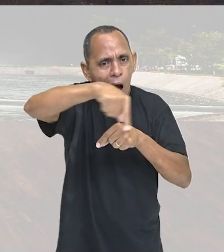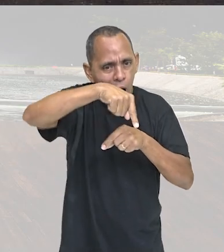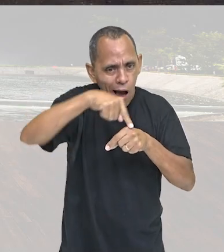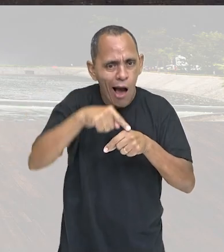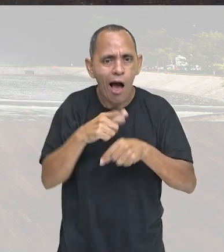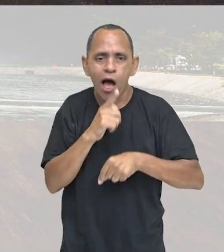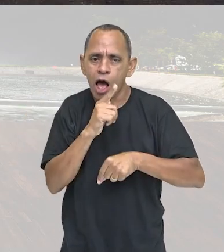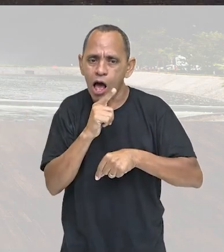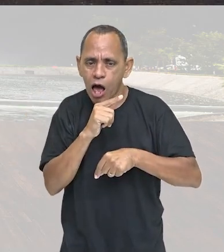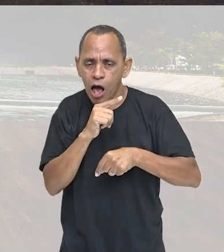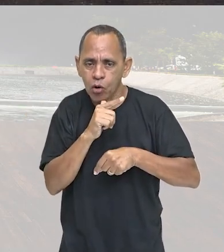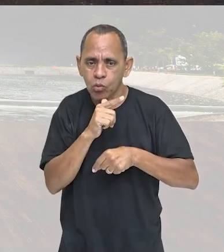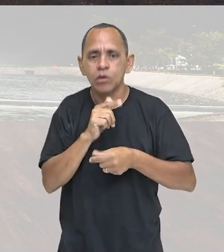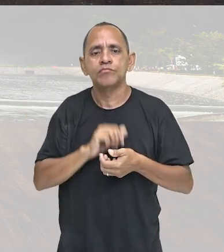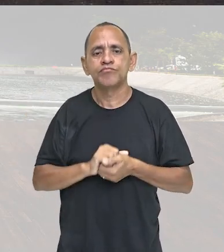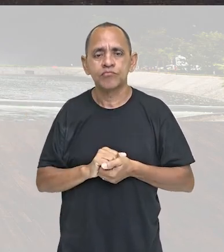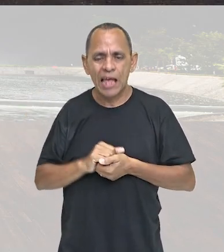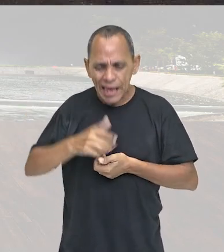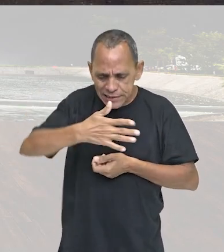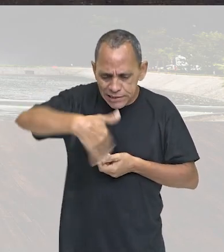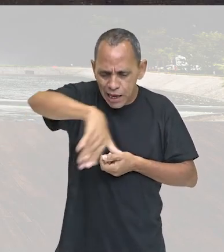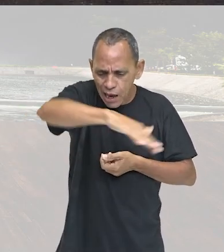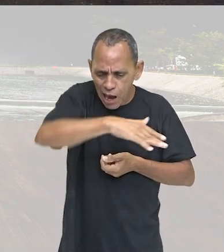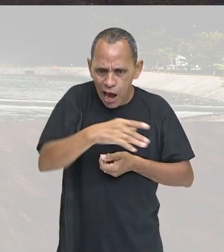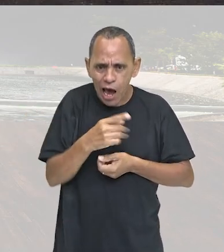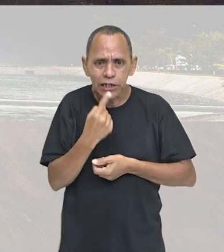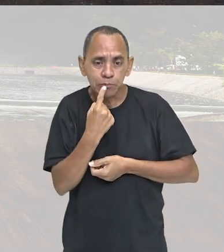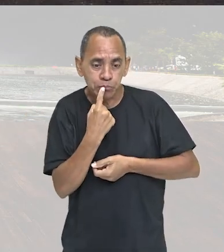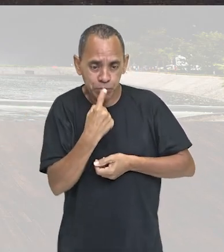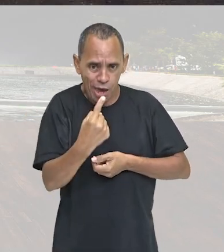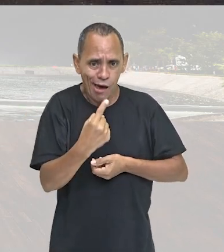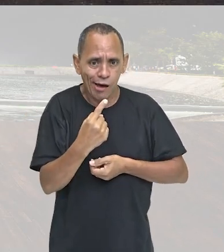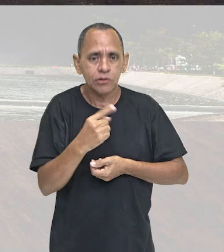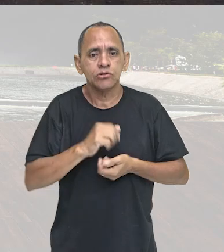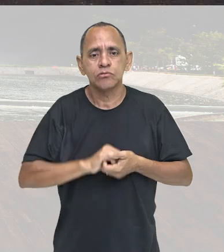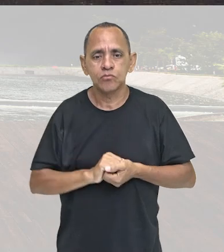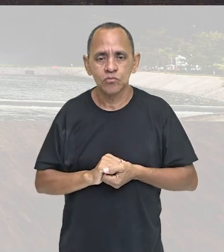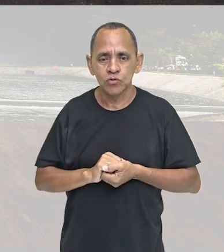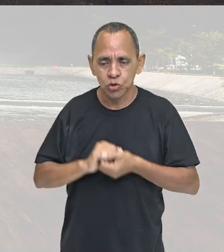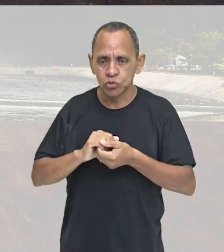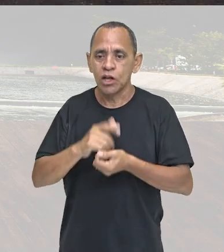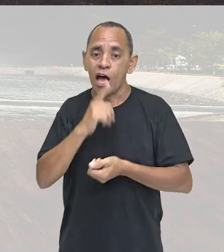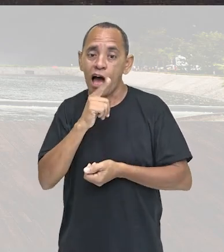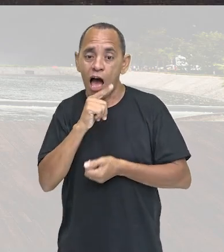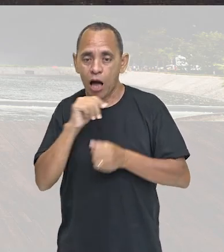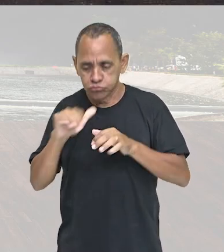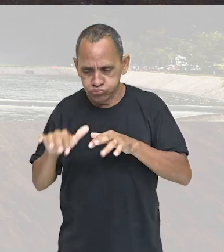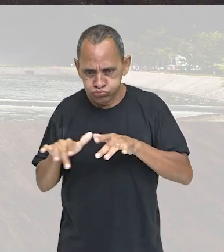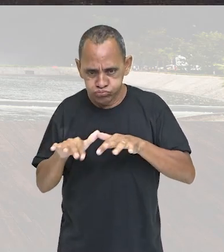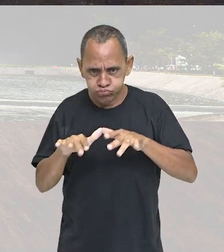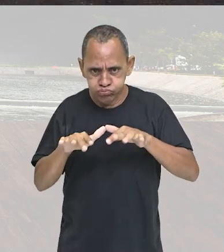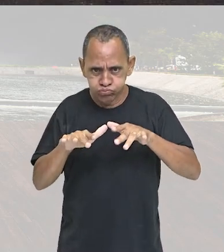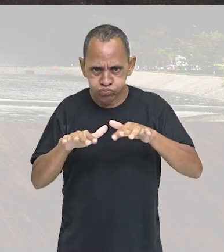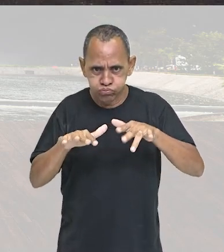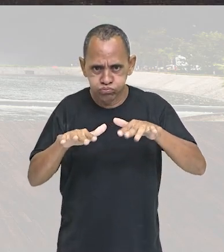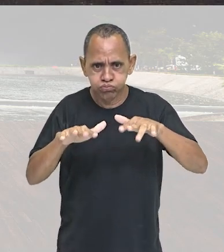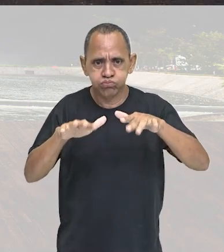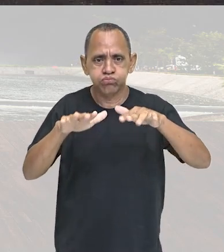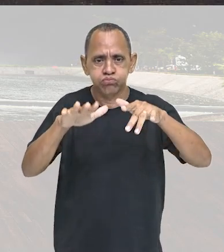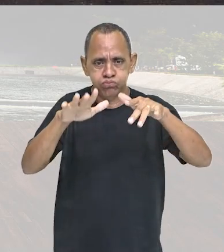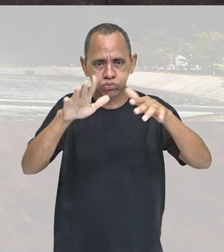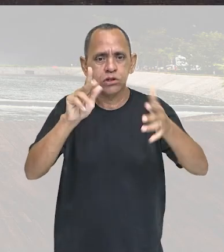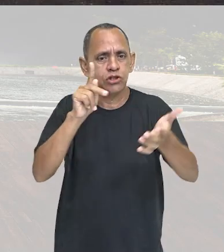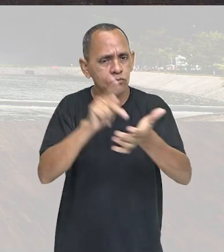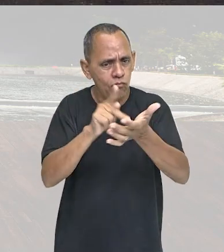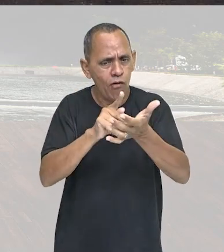do terreno, né, próximo à usina hidrelétrica, ele é inundado. Geralmente essa grande parte é